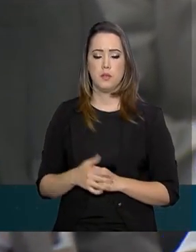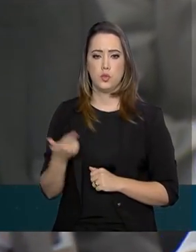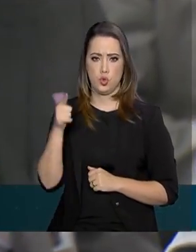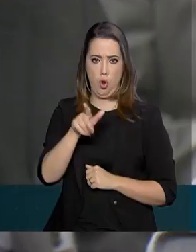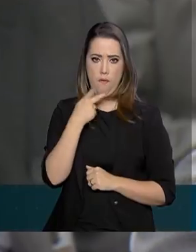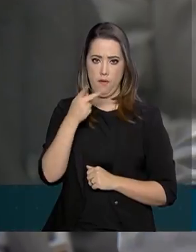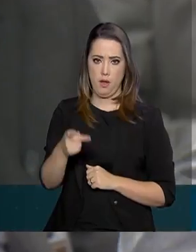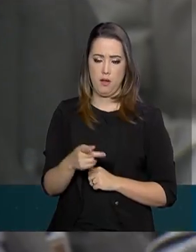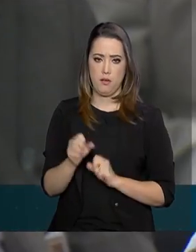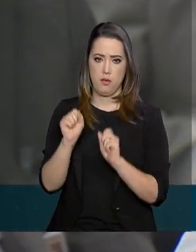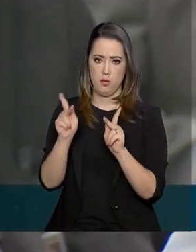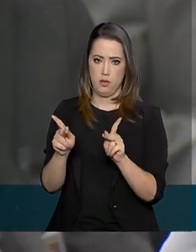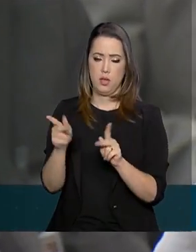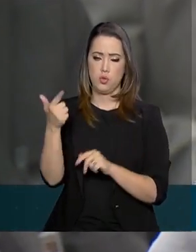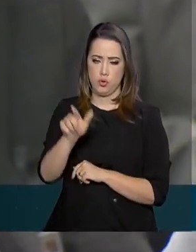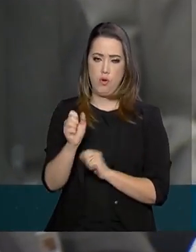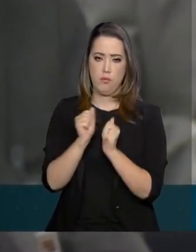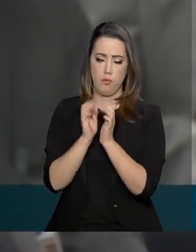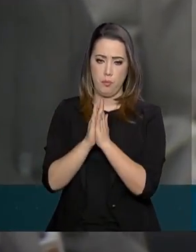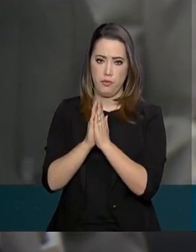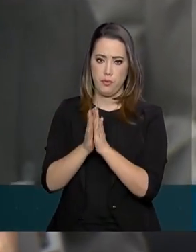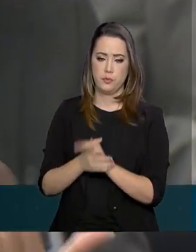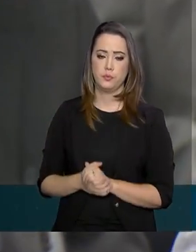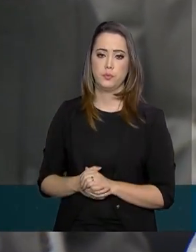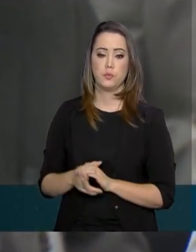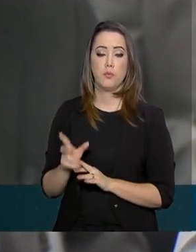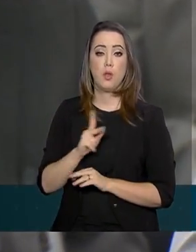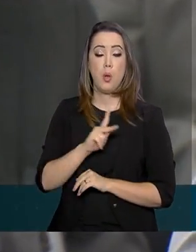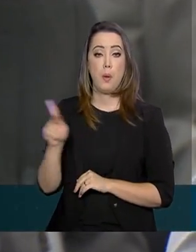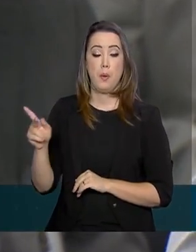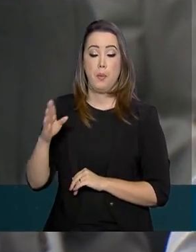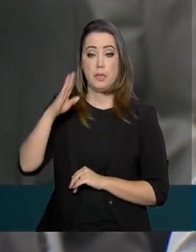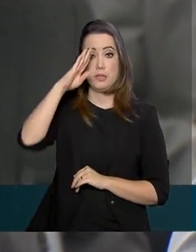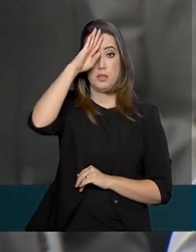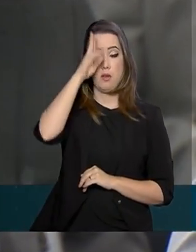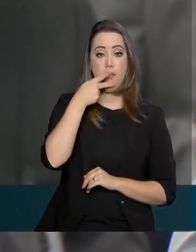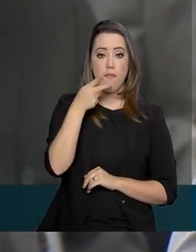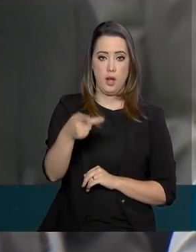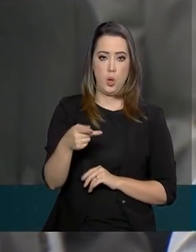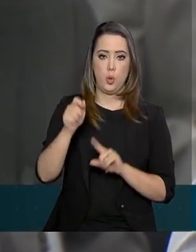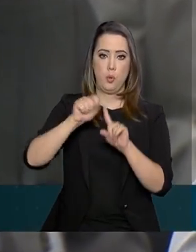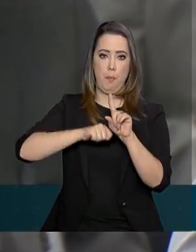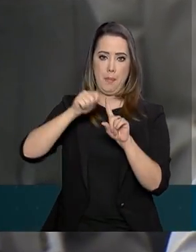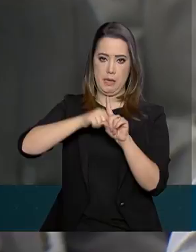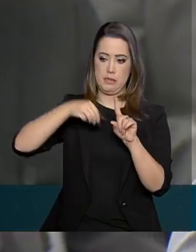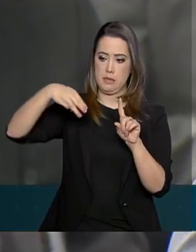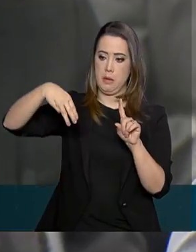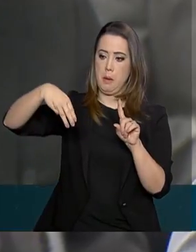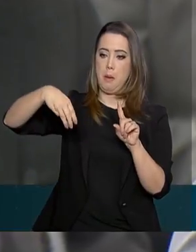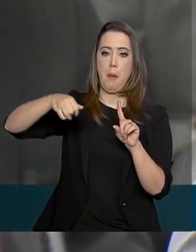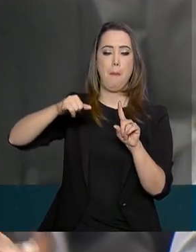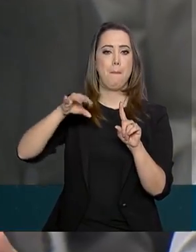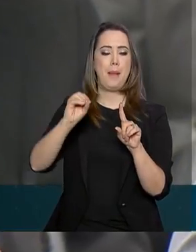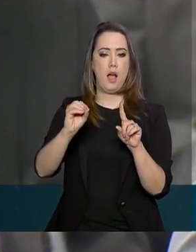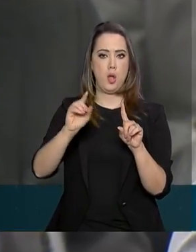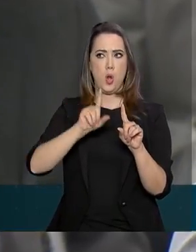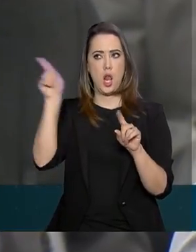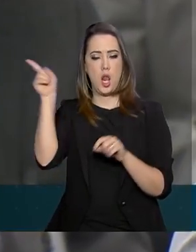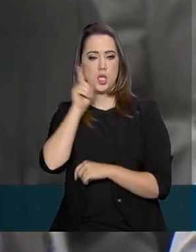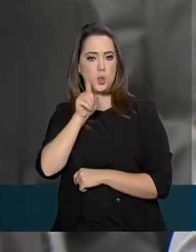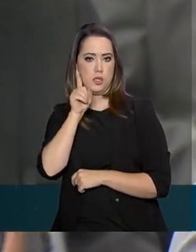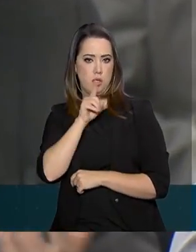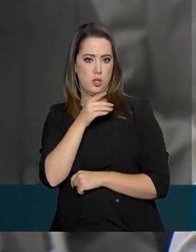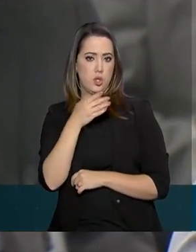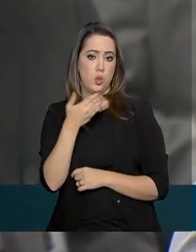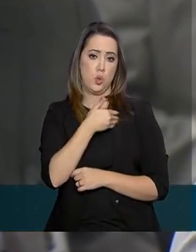tornam também repita a favor é o presidente disse em maio nos estados unidos que quem ocupava o governo